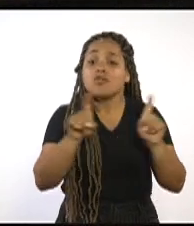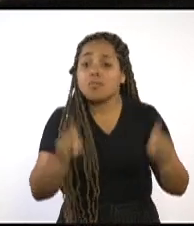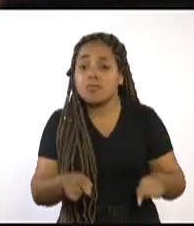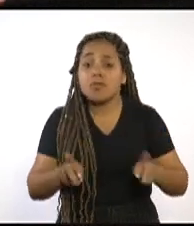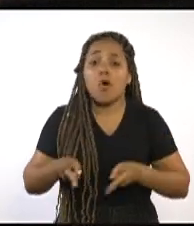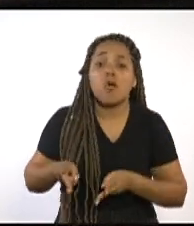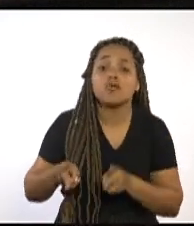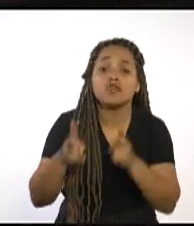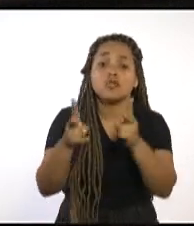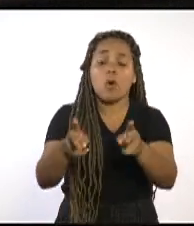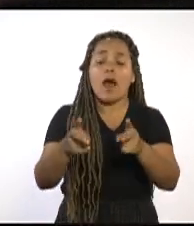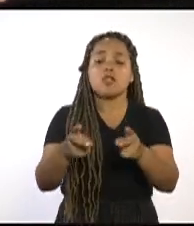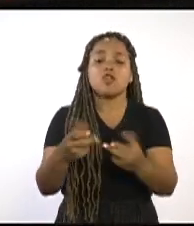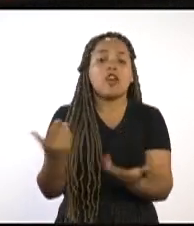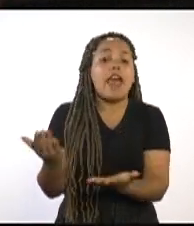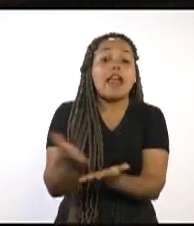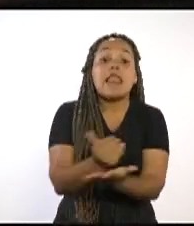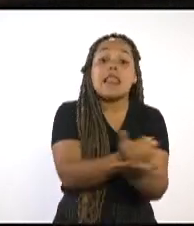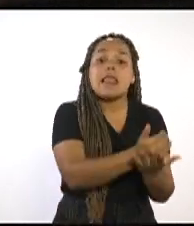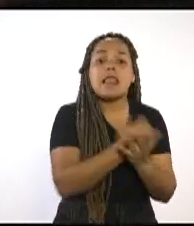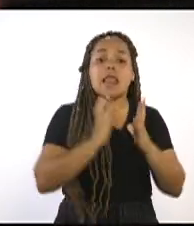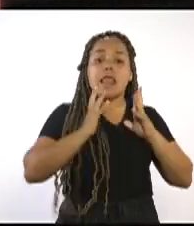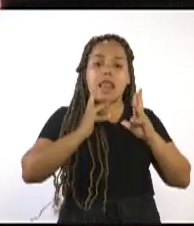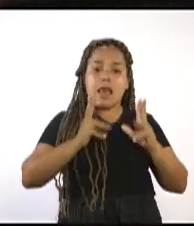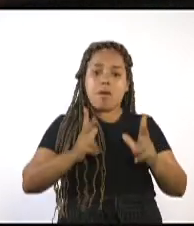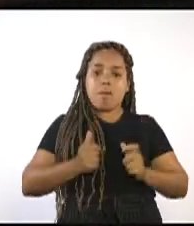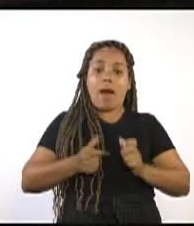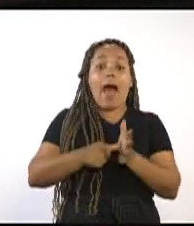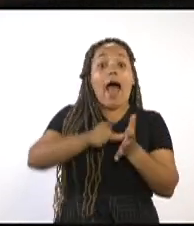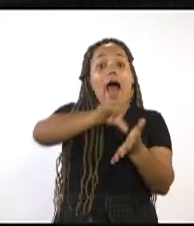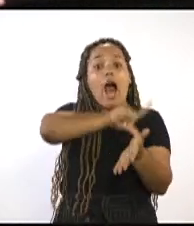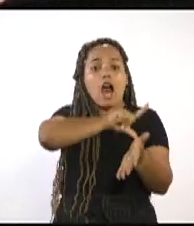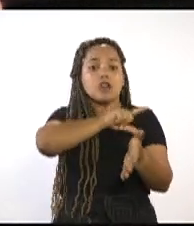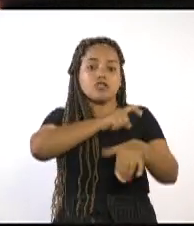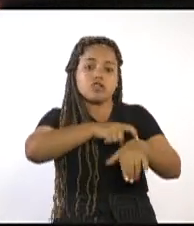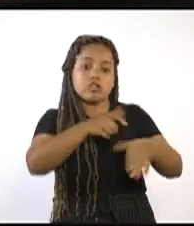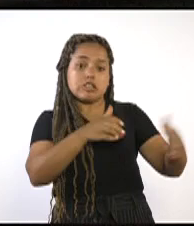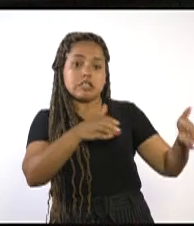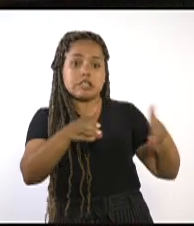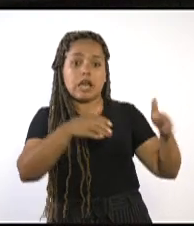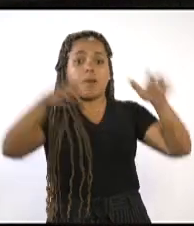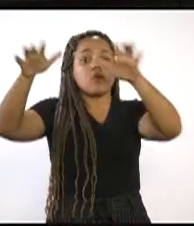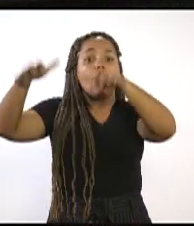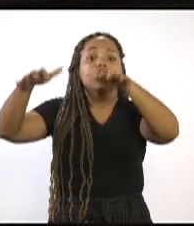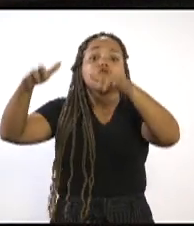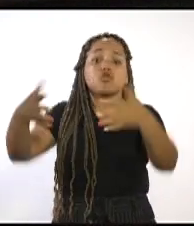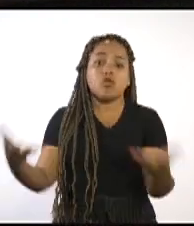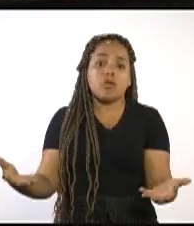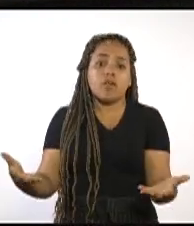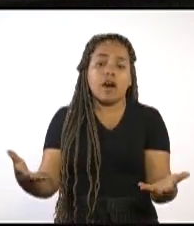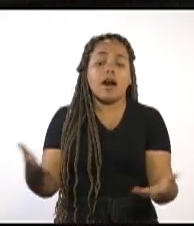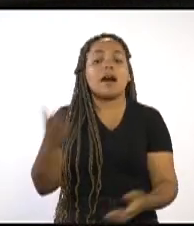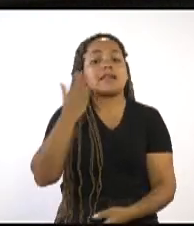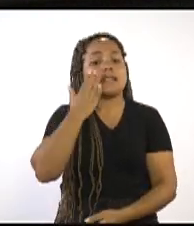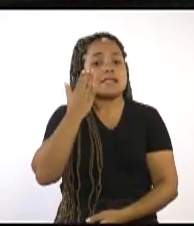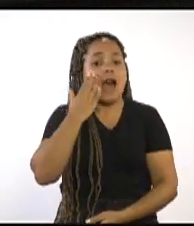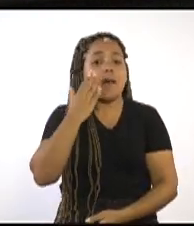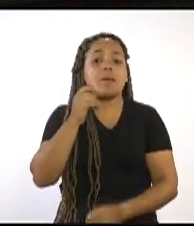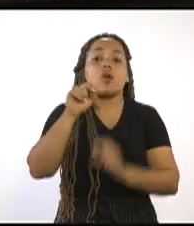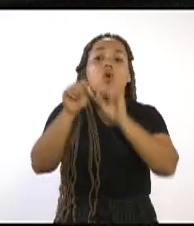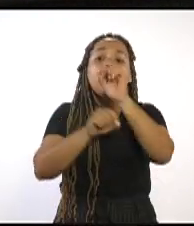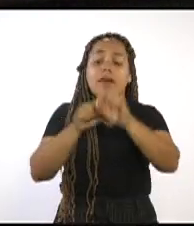no período que precede o verão. Se sai da Zona